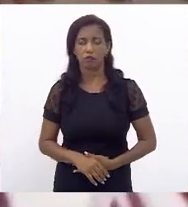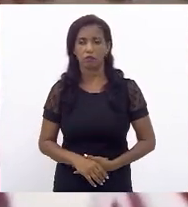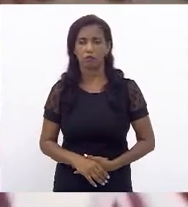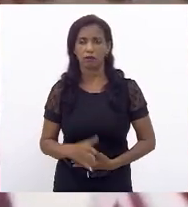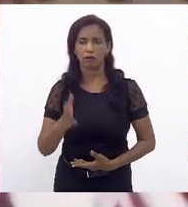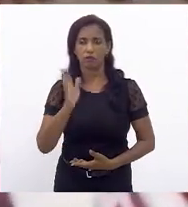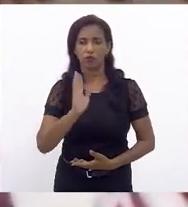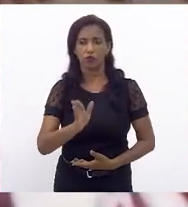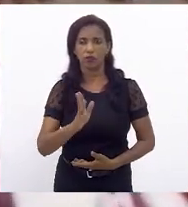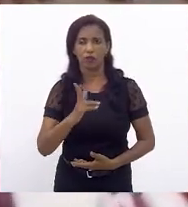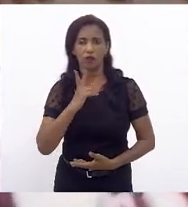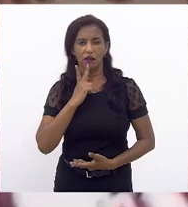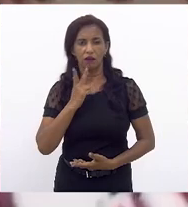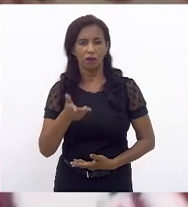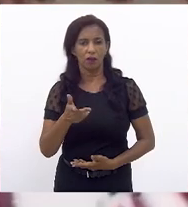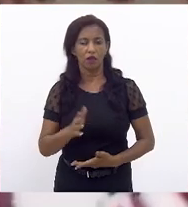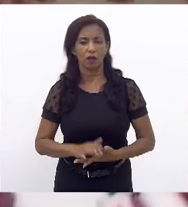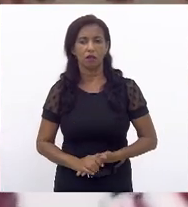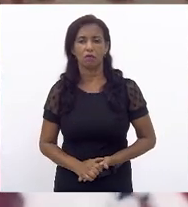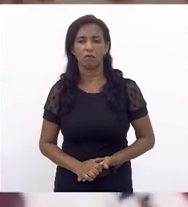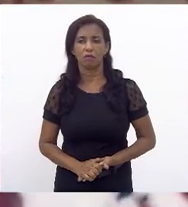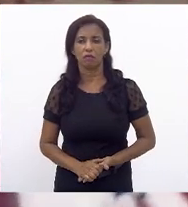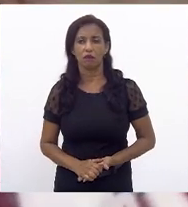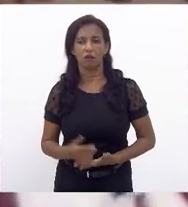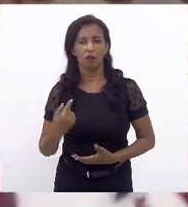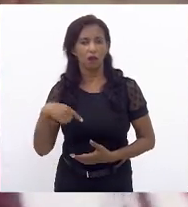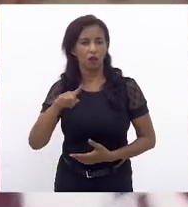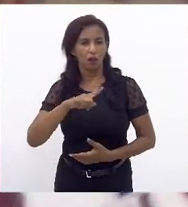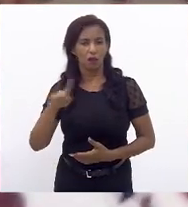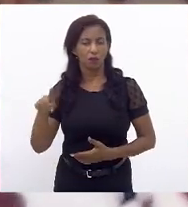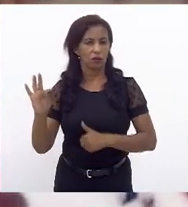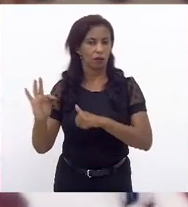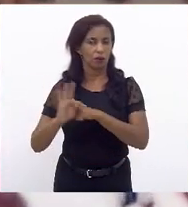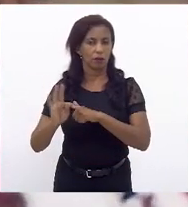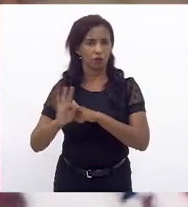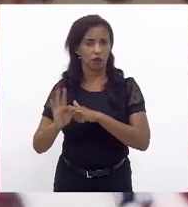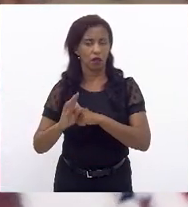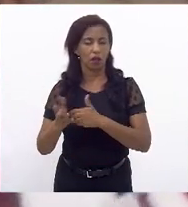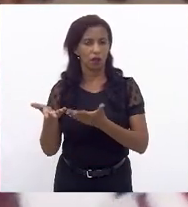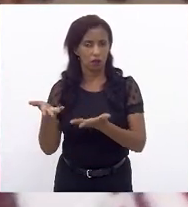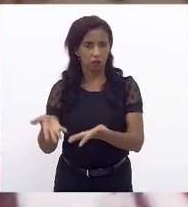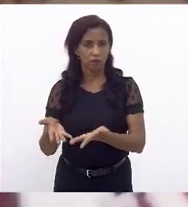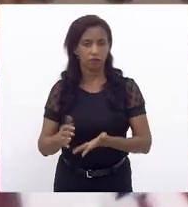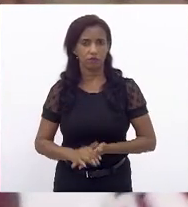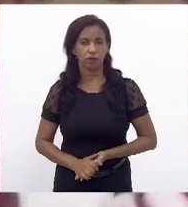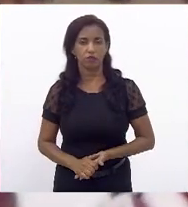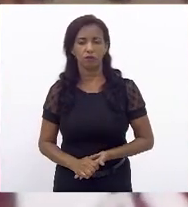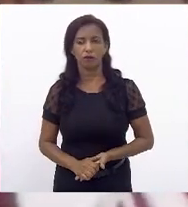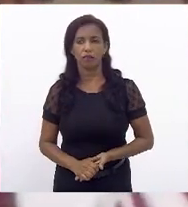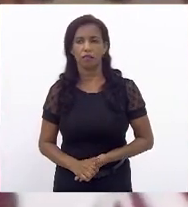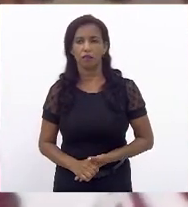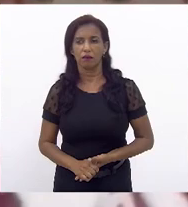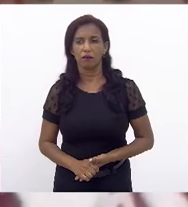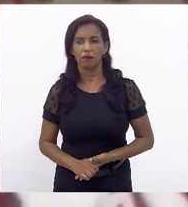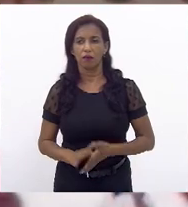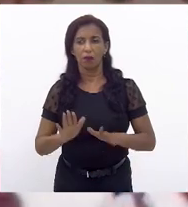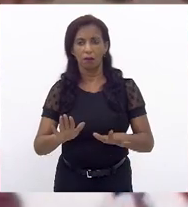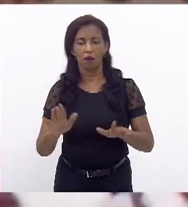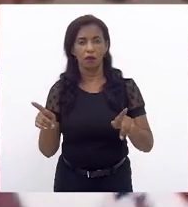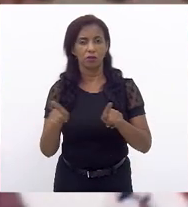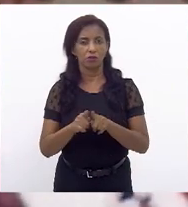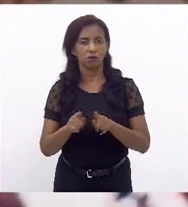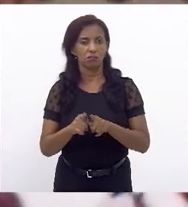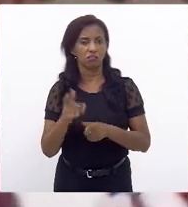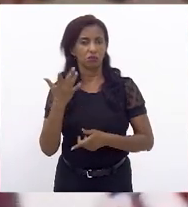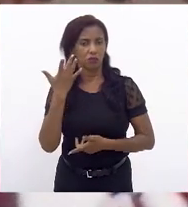Já dito aqui amplamente, não só por questões técnicas atinentes ao cargo, mas acho